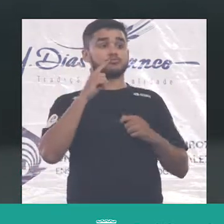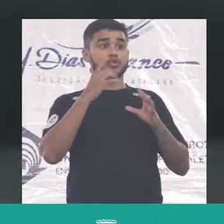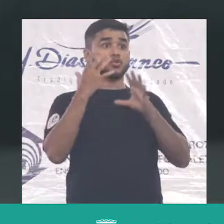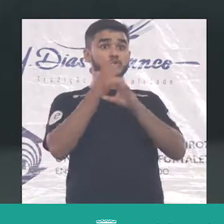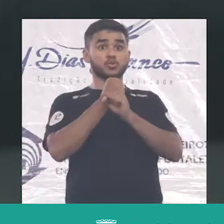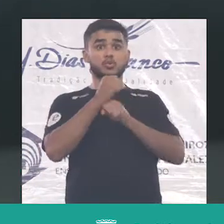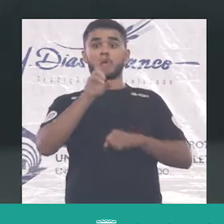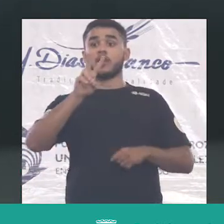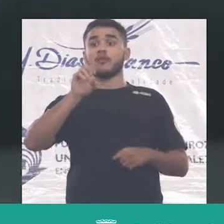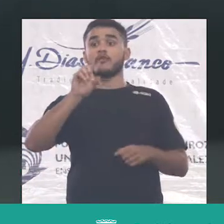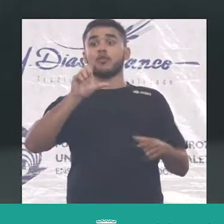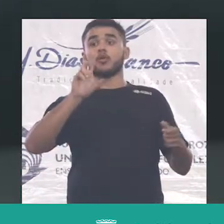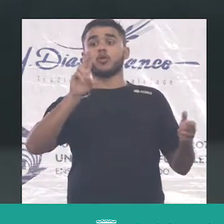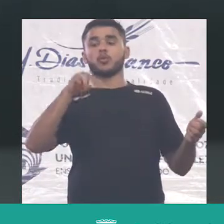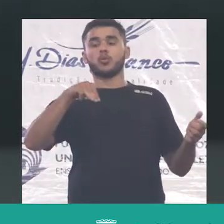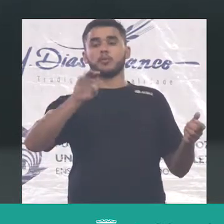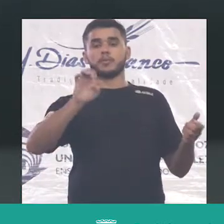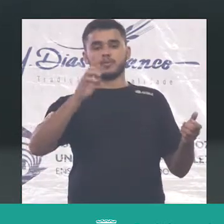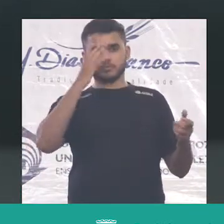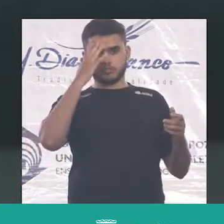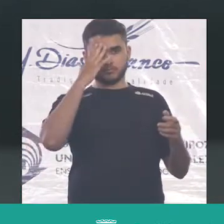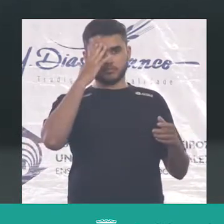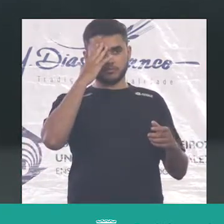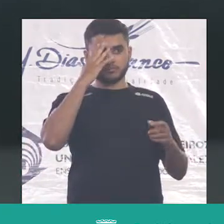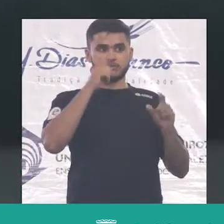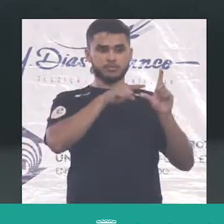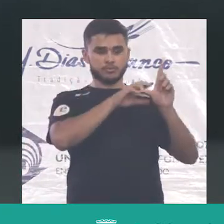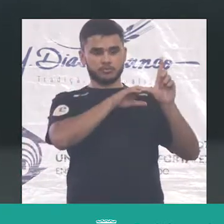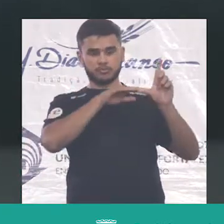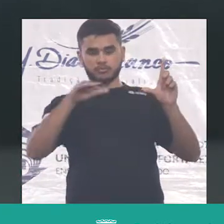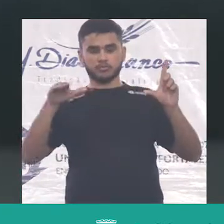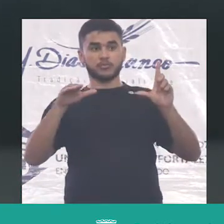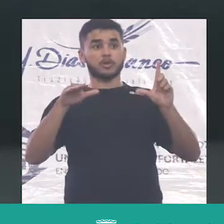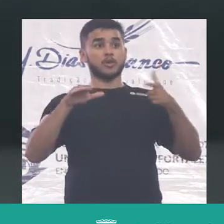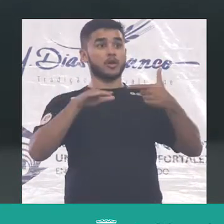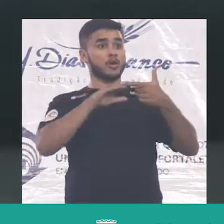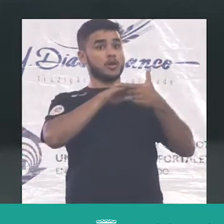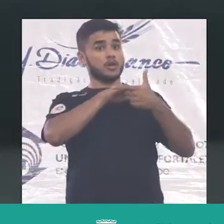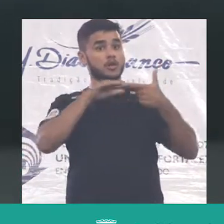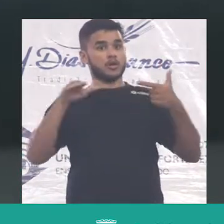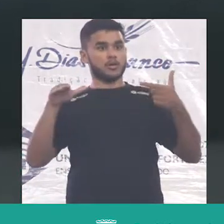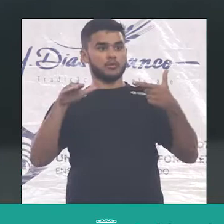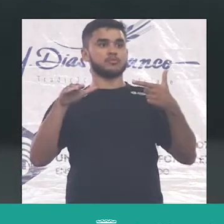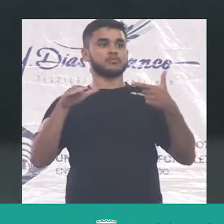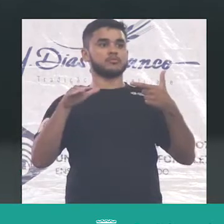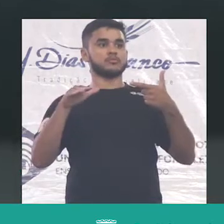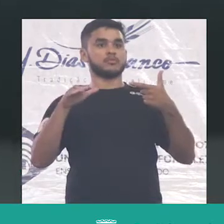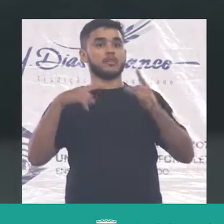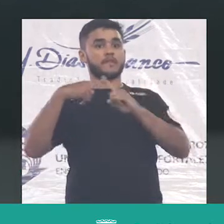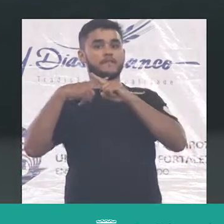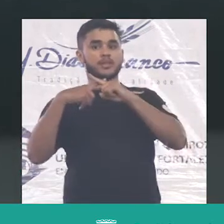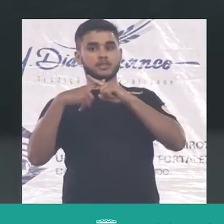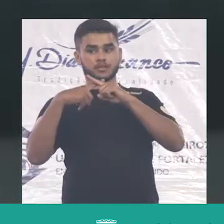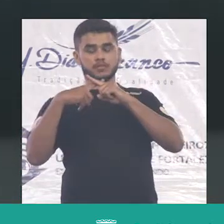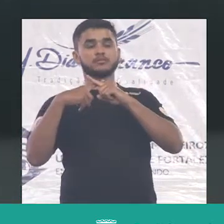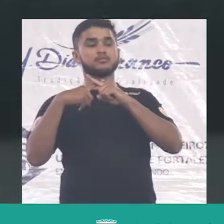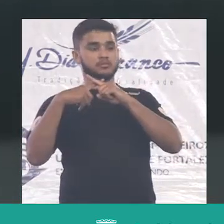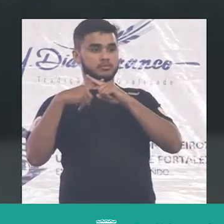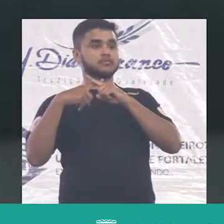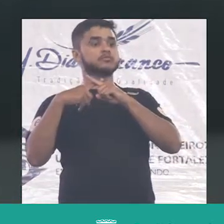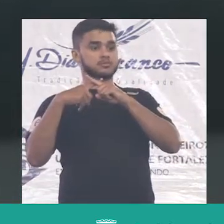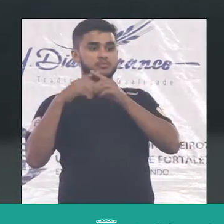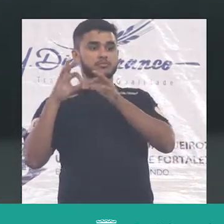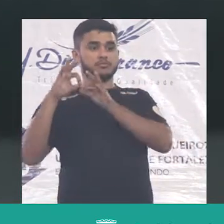Área da base vezes a altura. Não é um círculo? Vai ficar πr